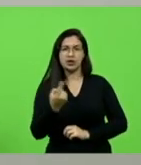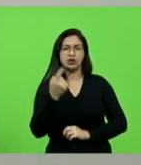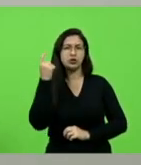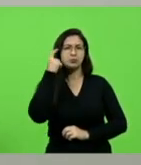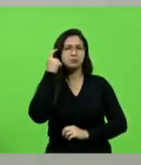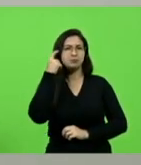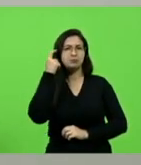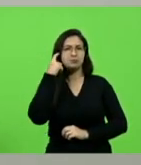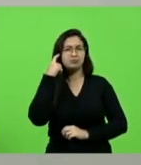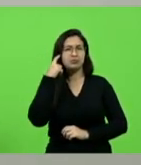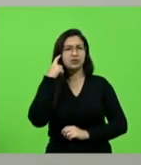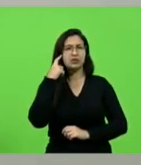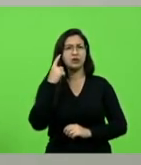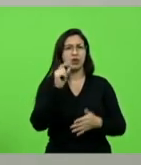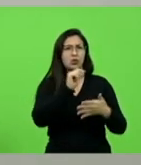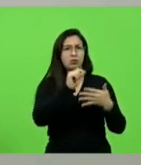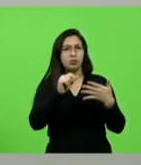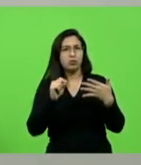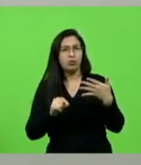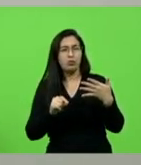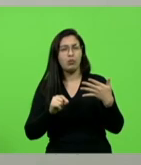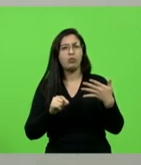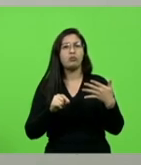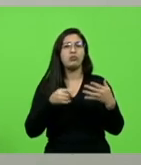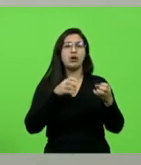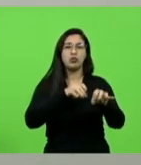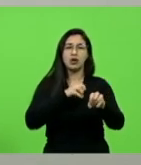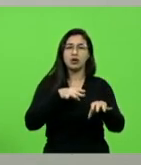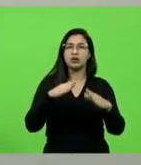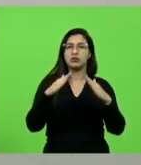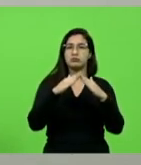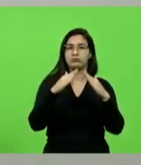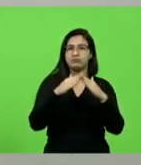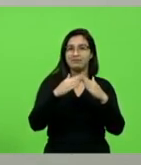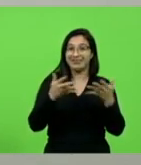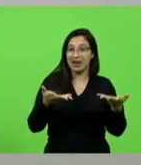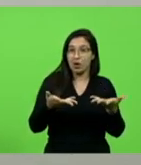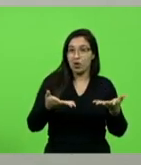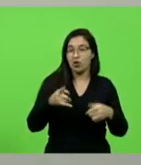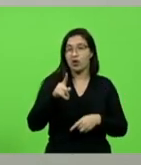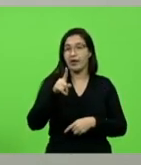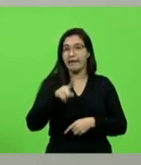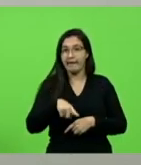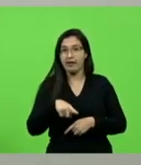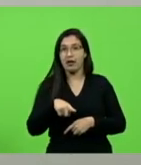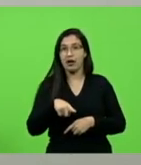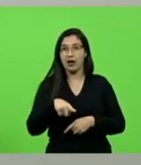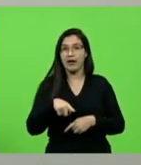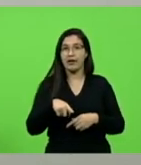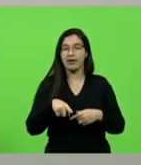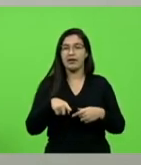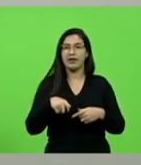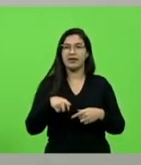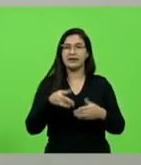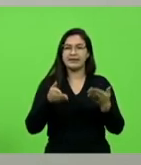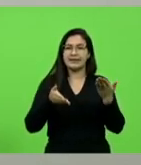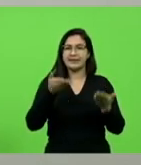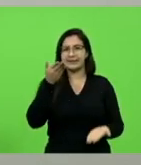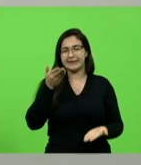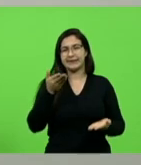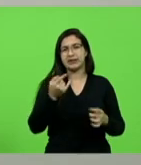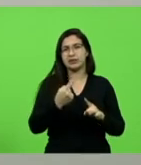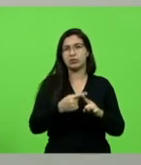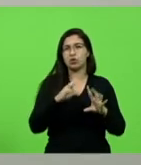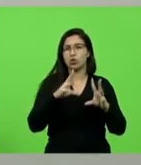E é importante dizer que a educação domiciliar, nesse momento, ela está ou ela é despropositada em virtude de todos os